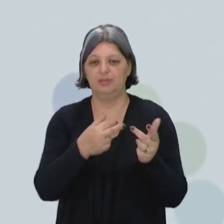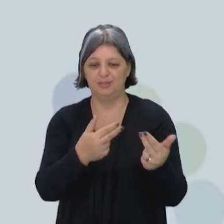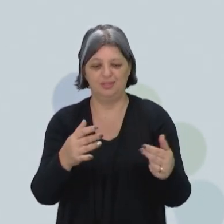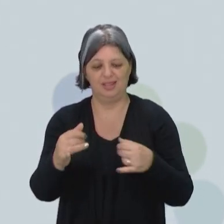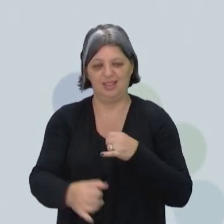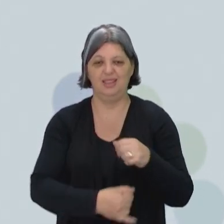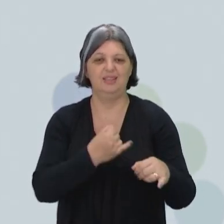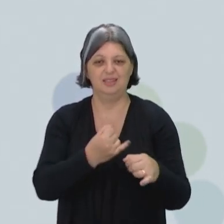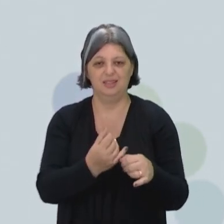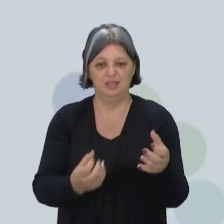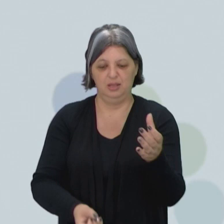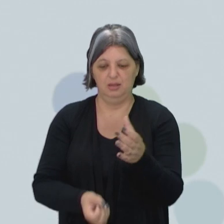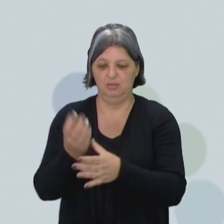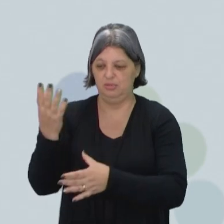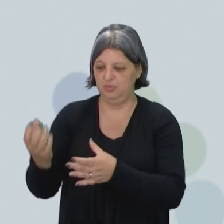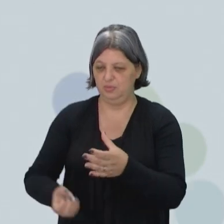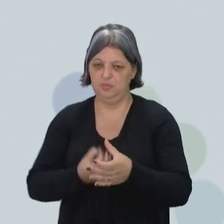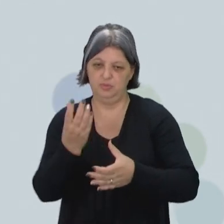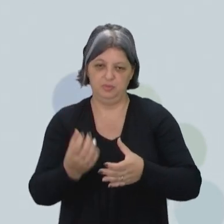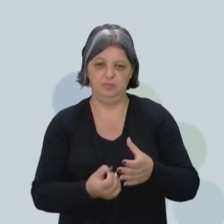outras tendências e outros